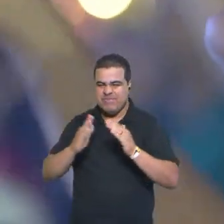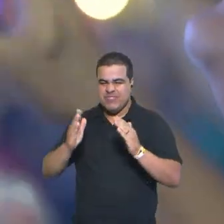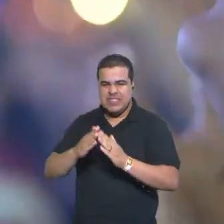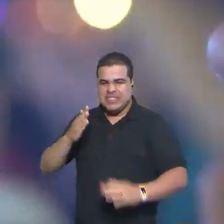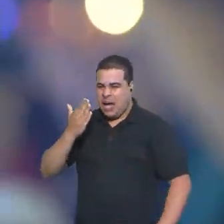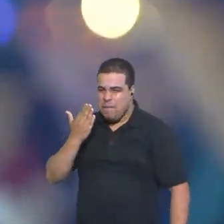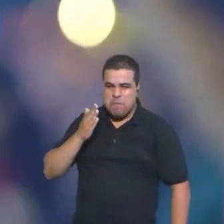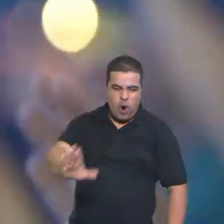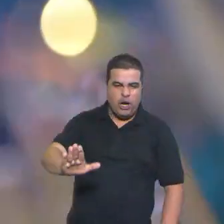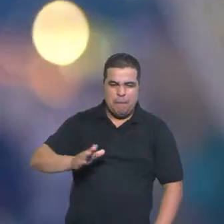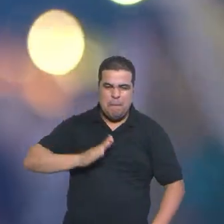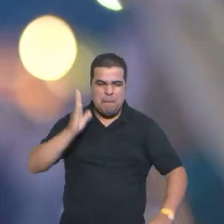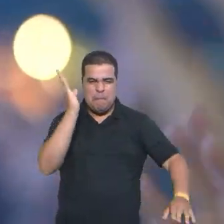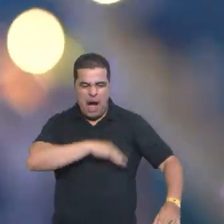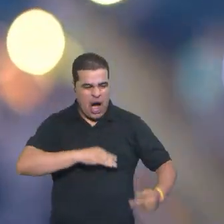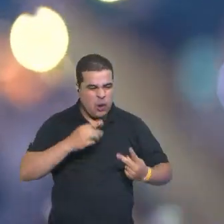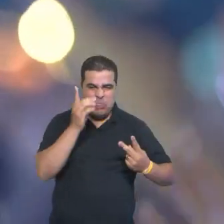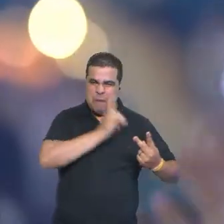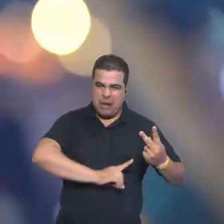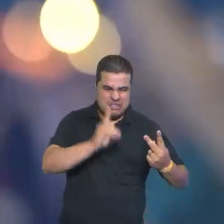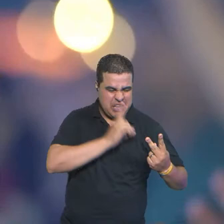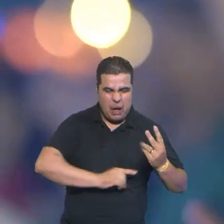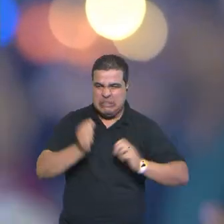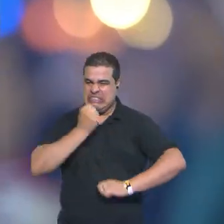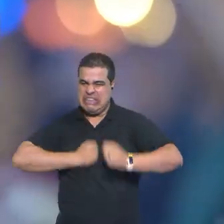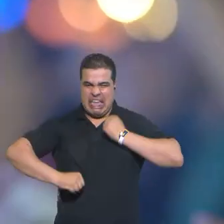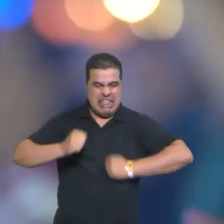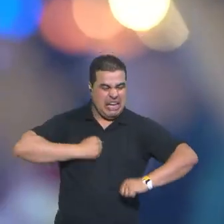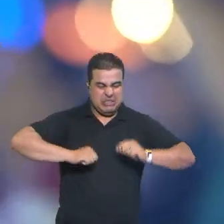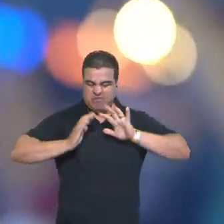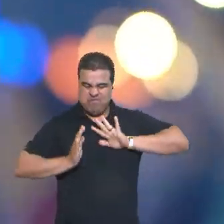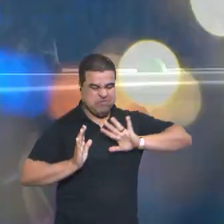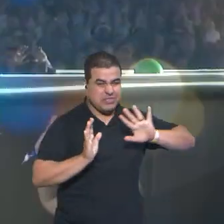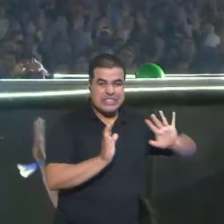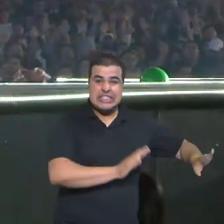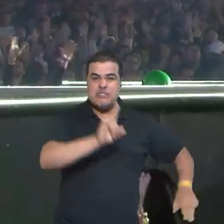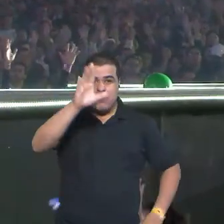é perder a depressão repreende a ansiedade